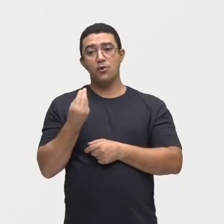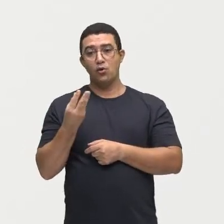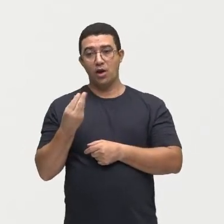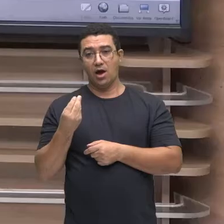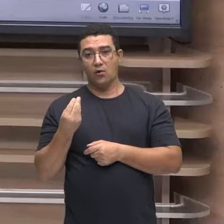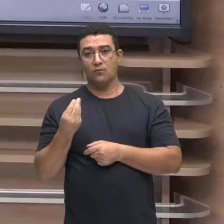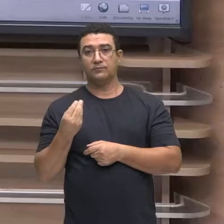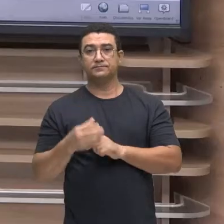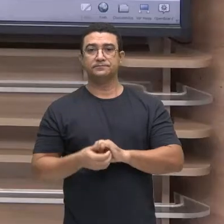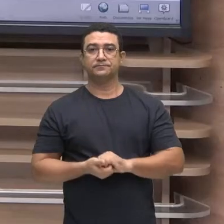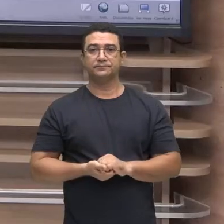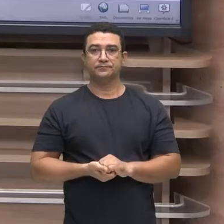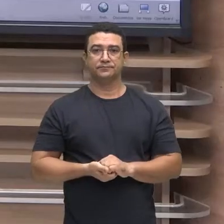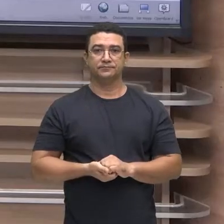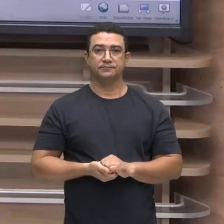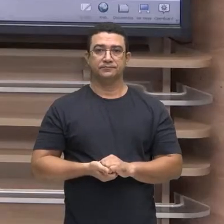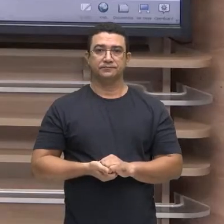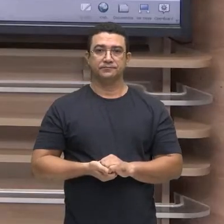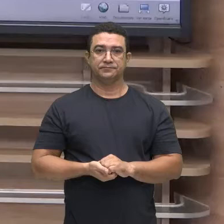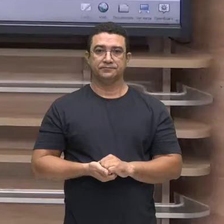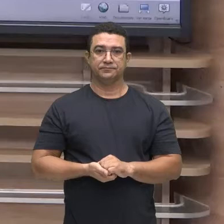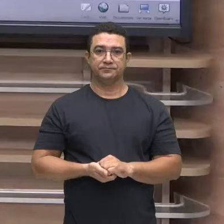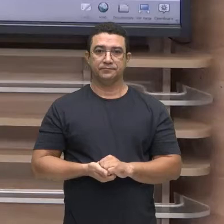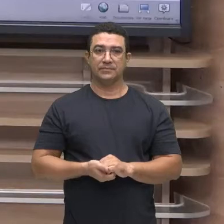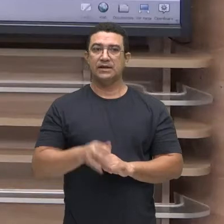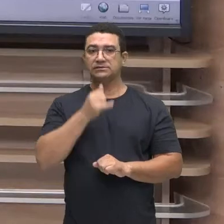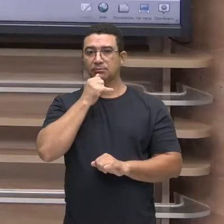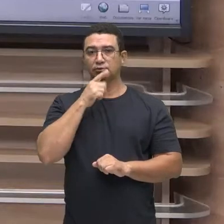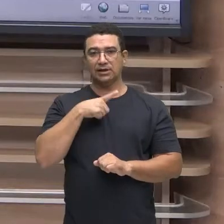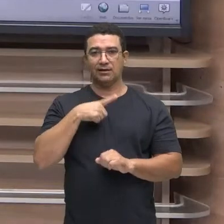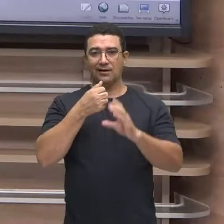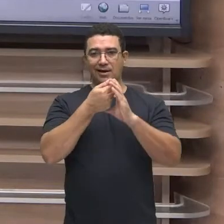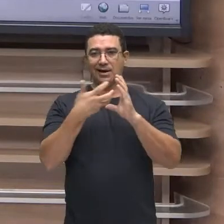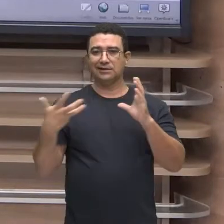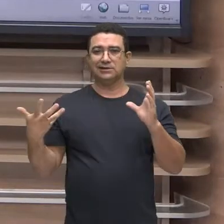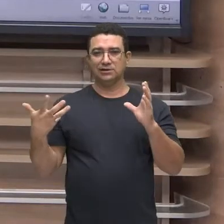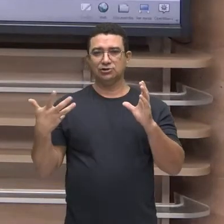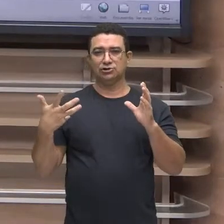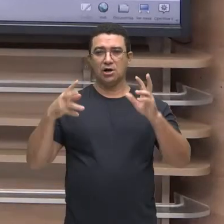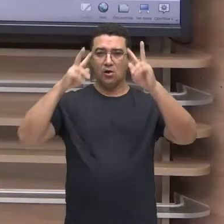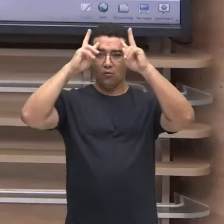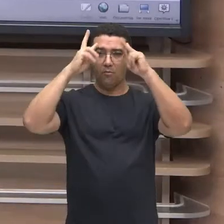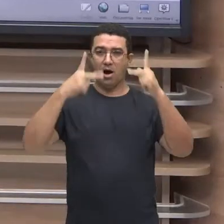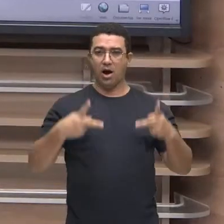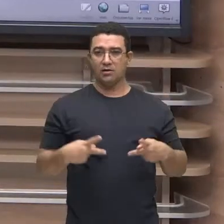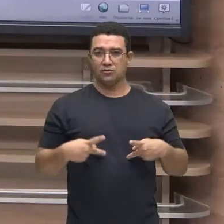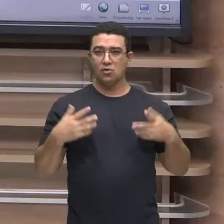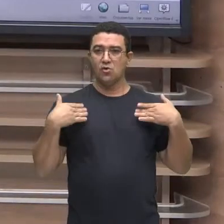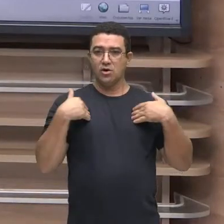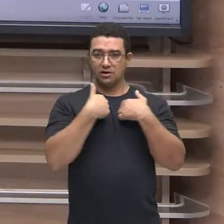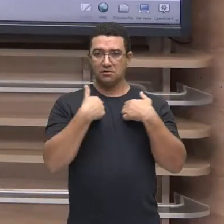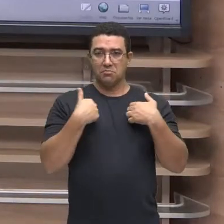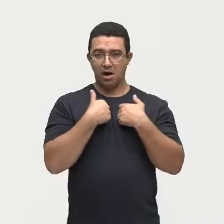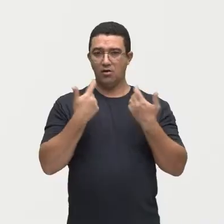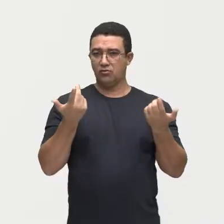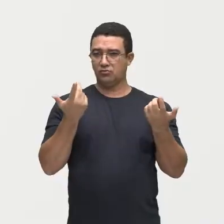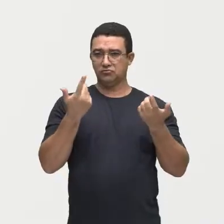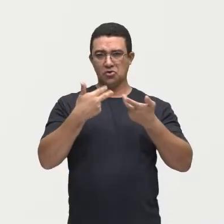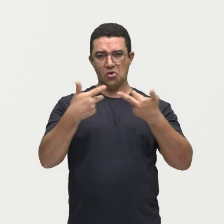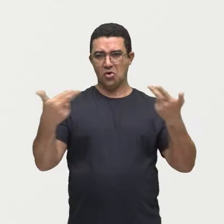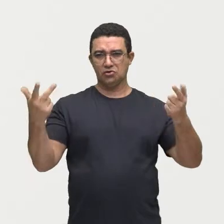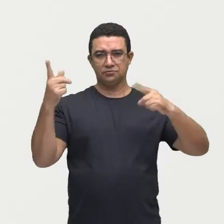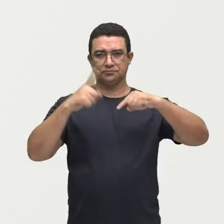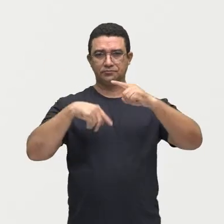características dos seres humanos para um animal, para um elemento qualquer, tá?